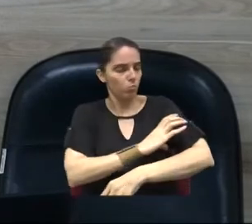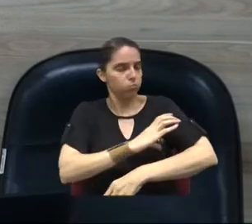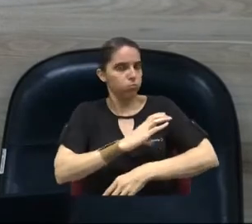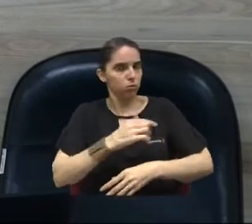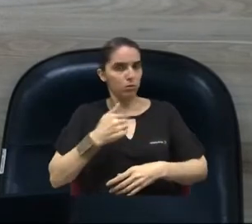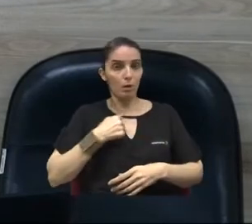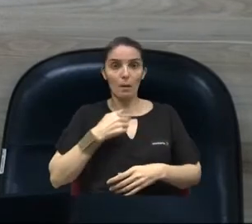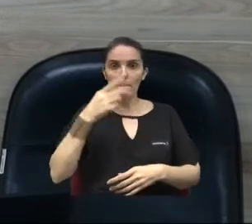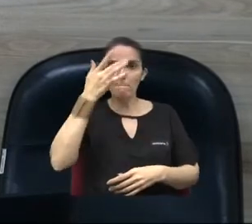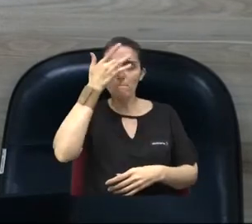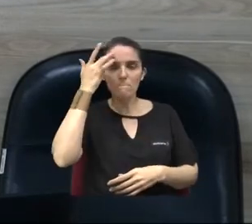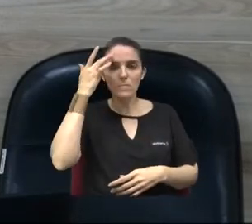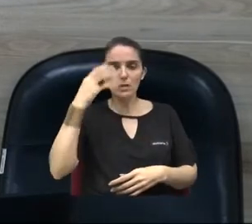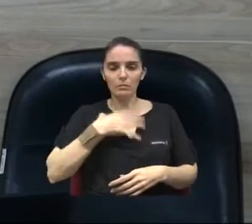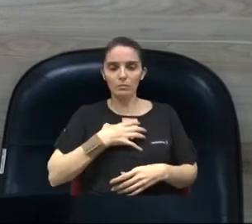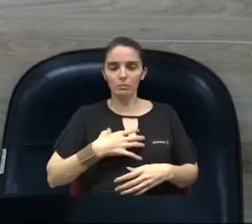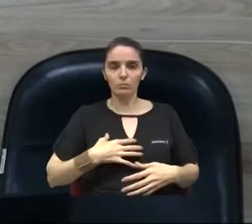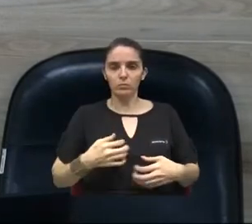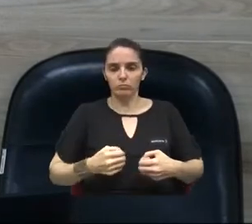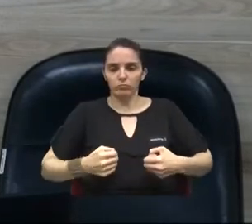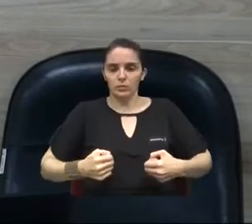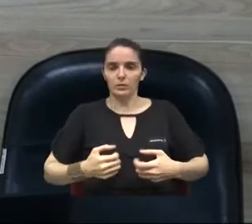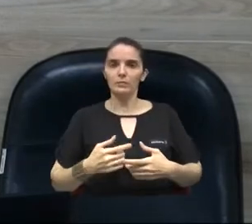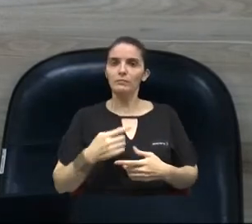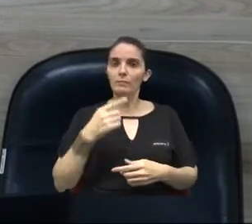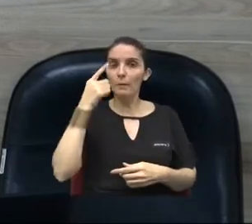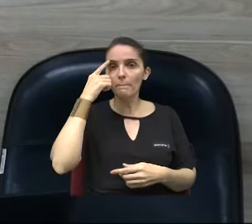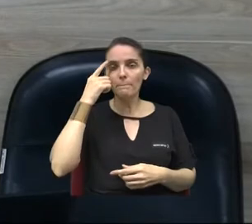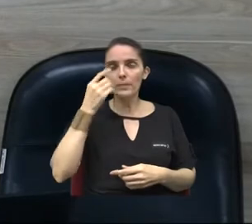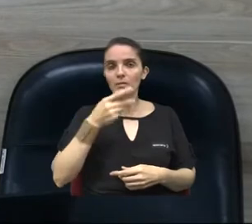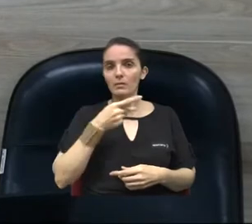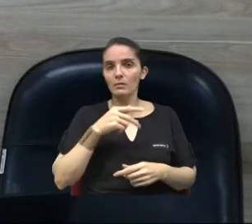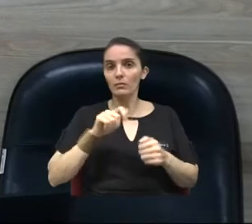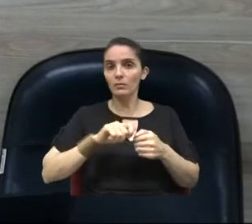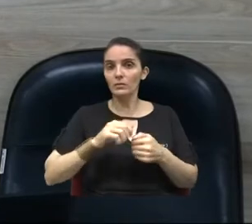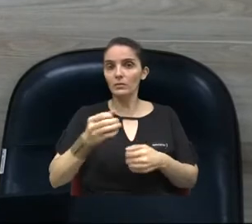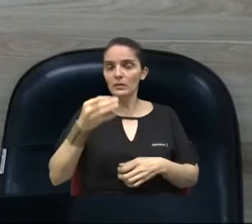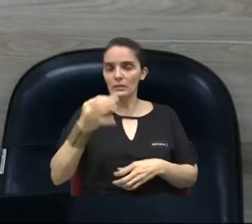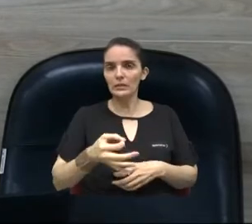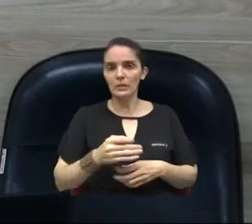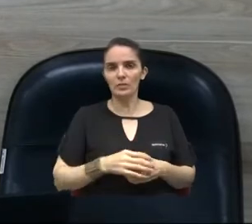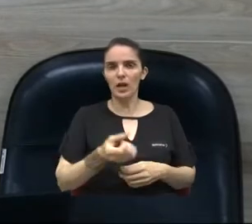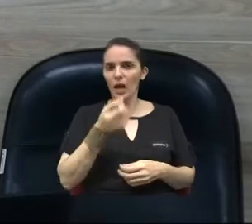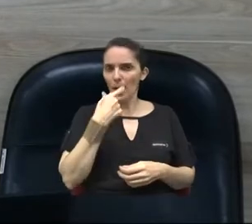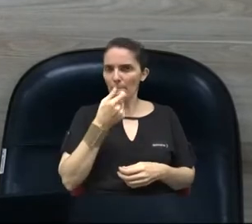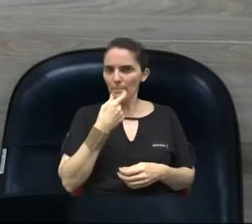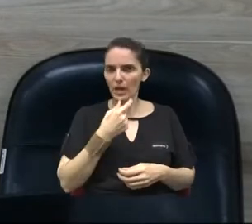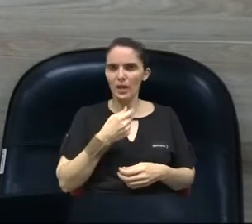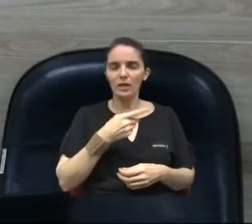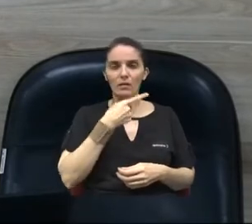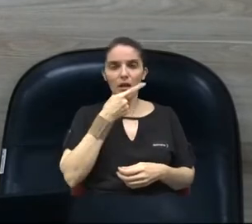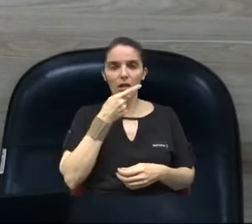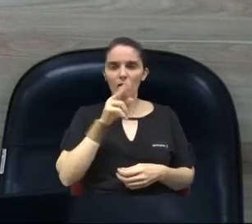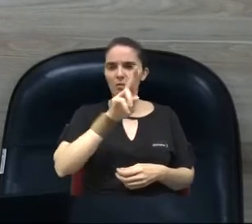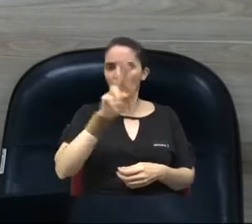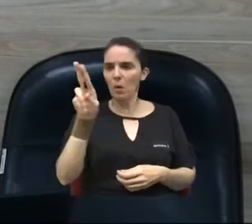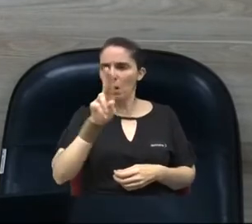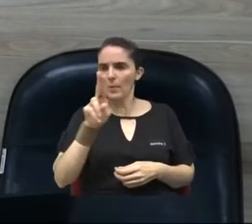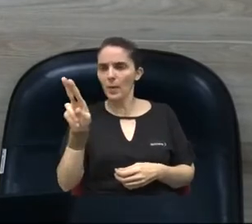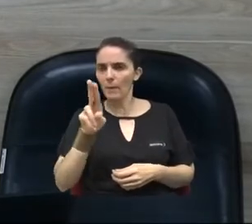cabeça da pessoa, a coisa certa de forma errada. Drogas como Testex, Decadurabolin,